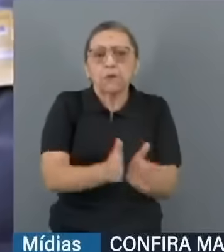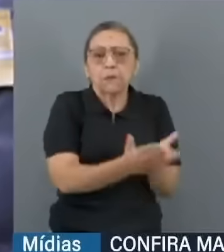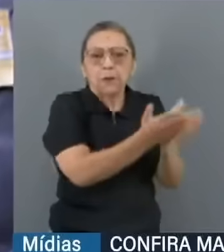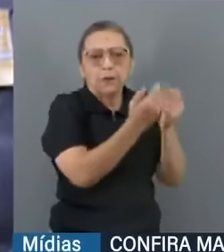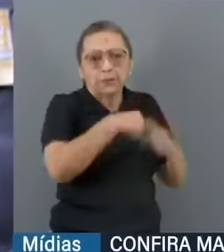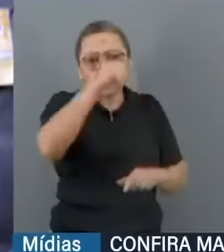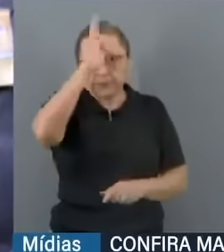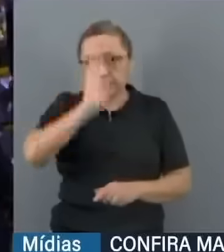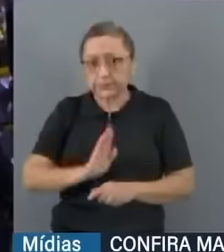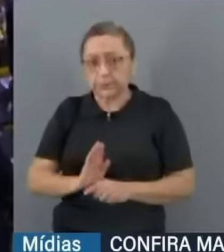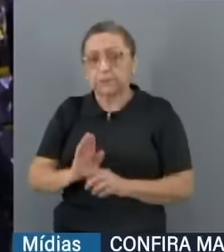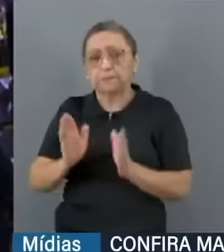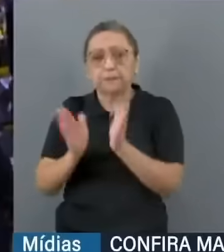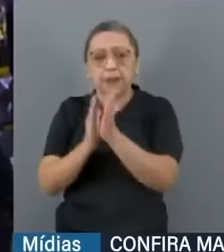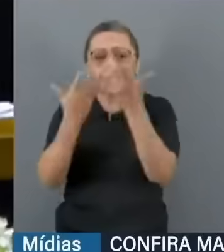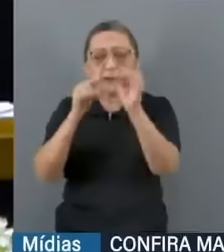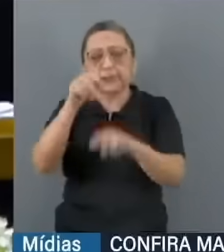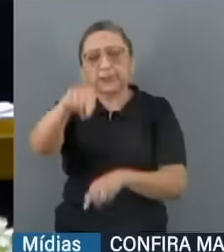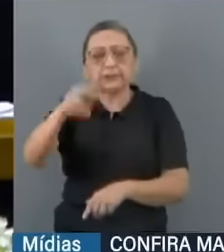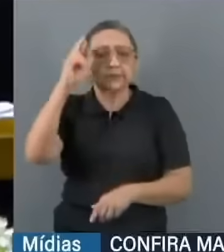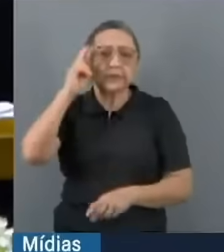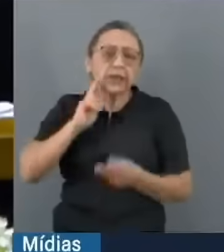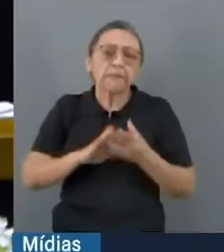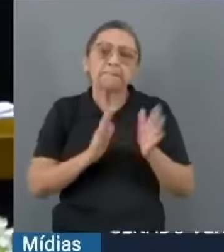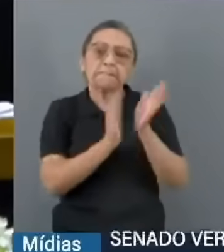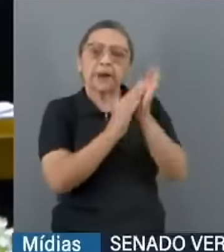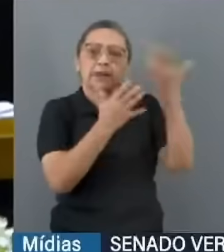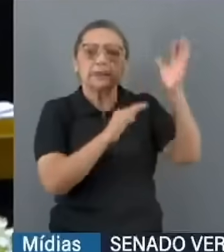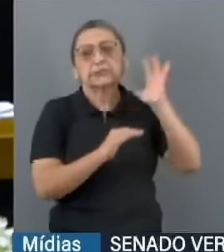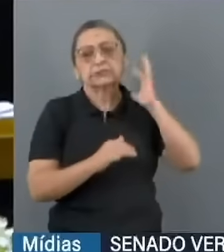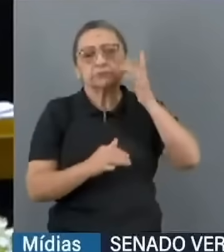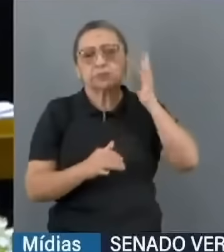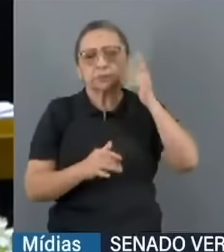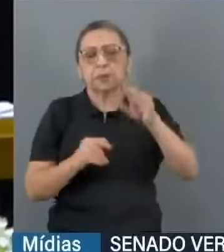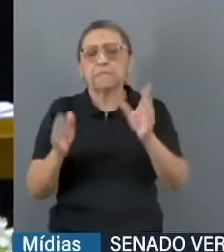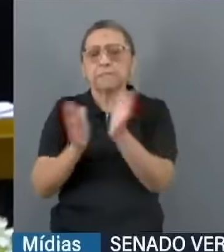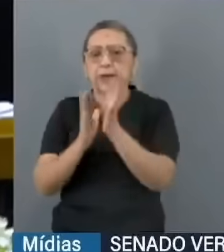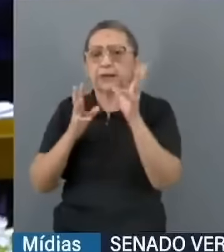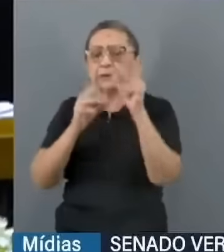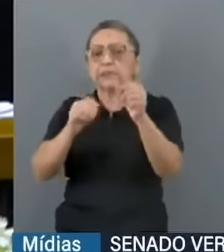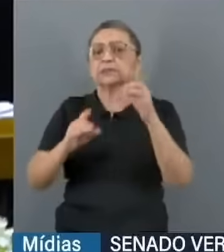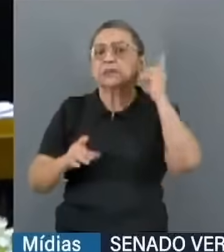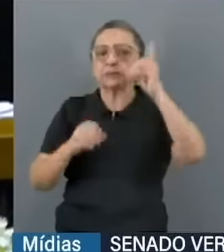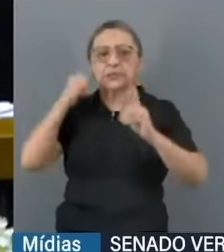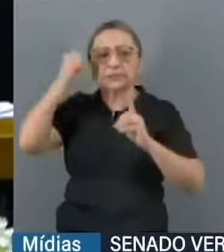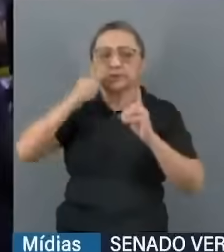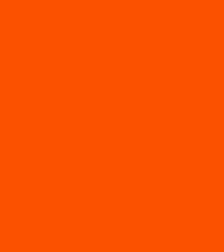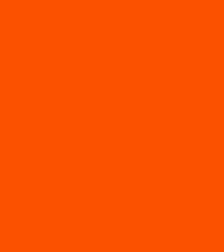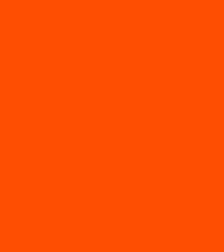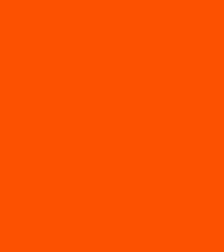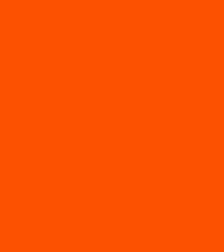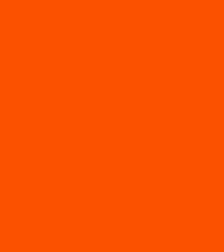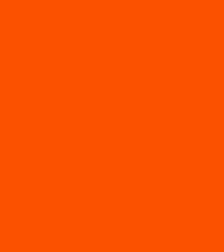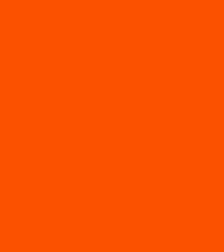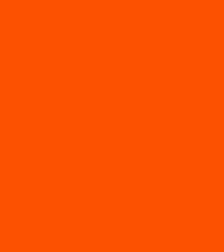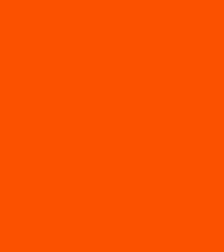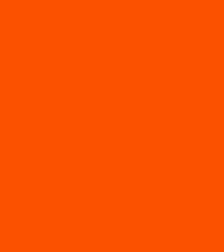país. Parabéns, Pacheco, parabéns, Lira, parabéns aos deputados e às deputadas.